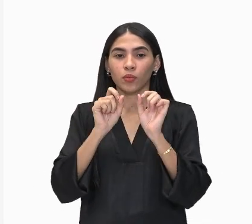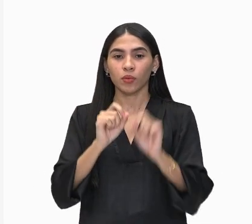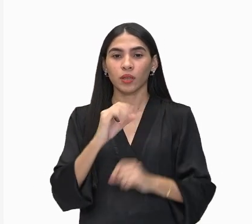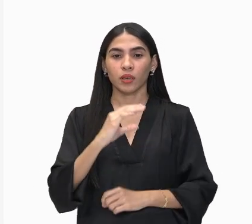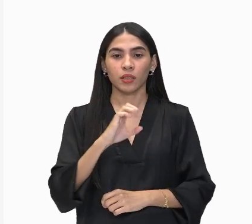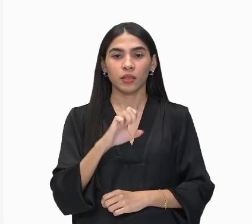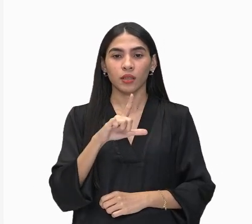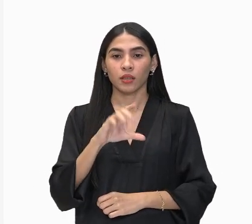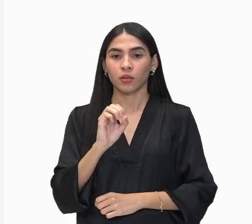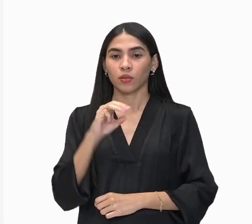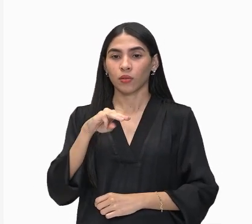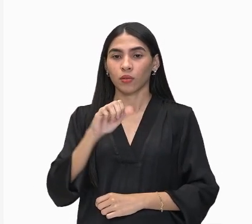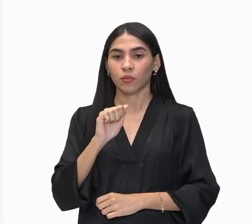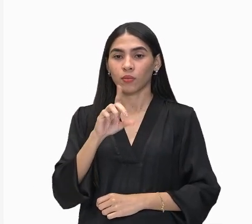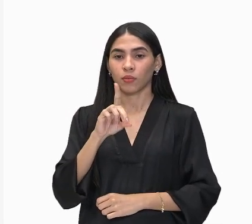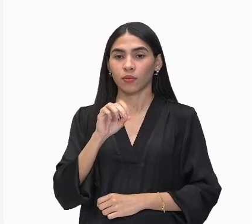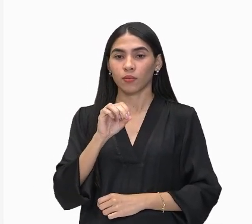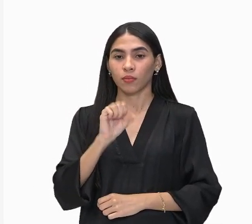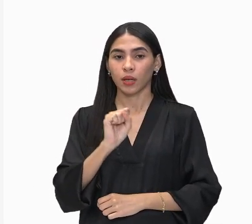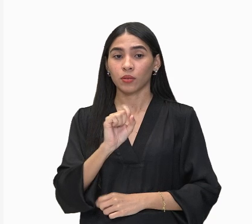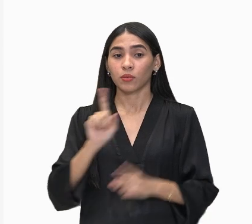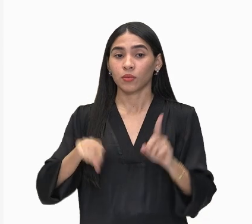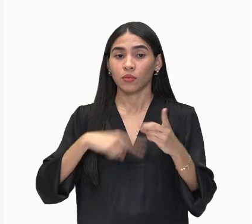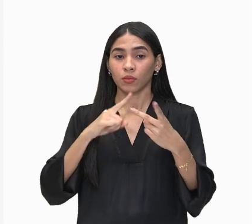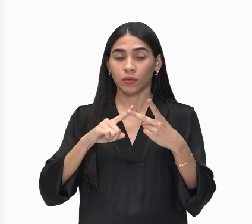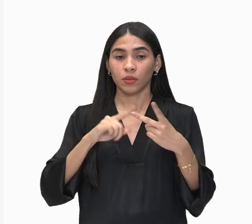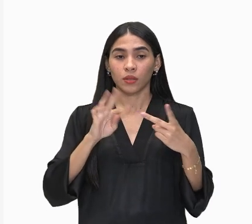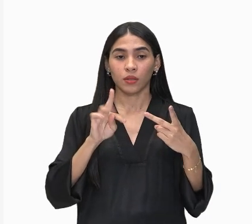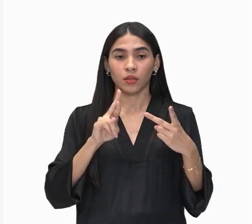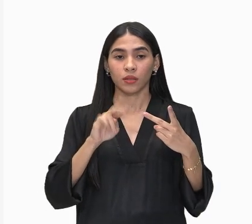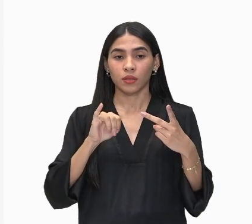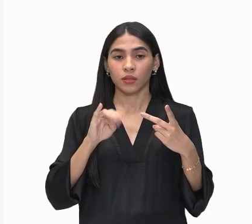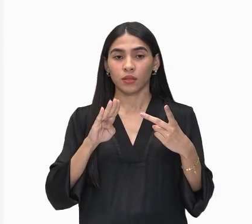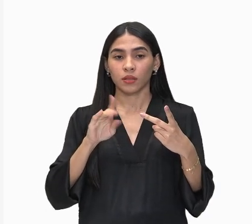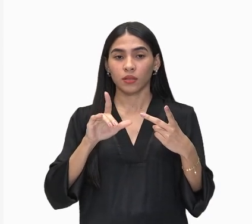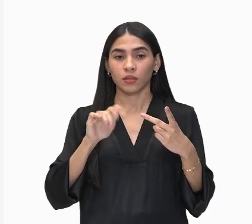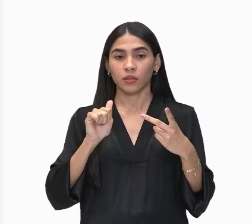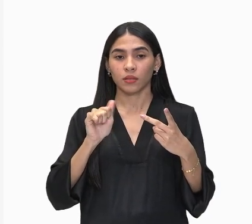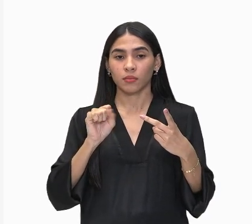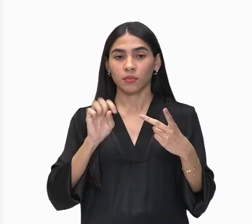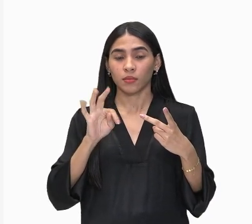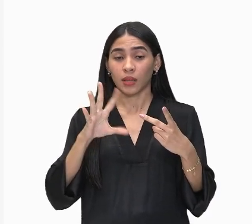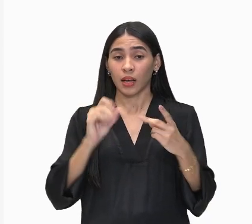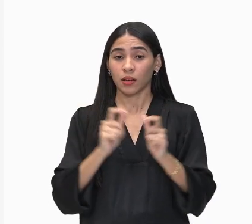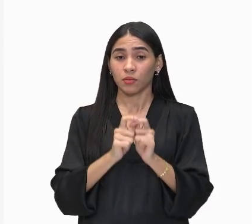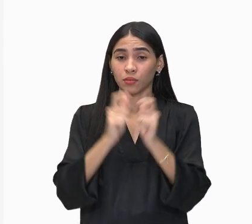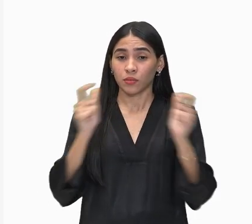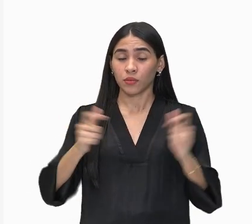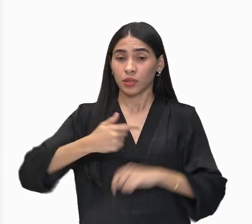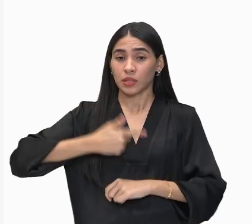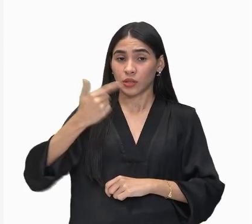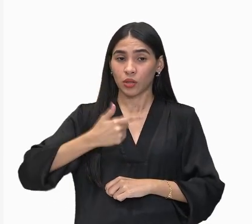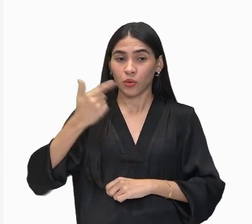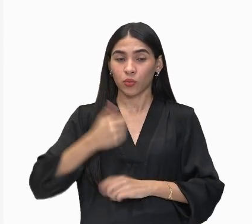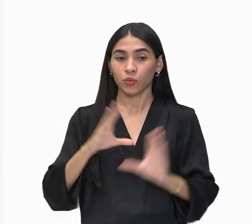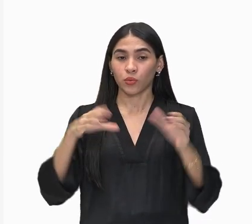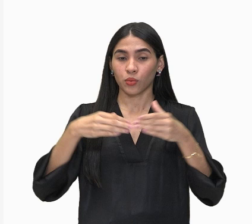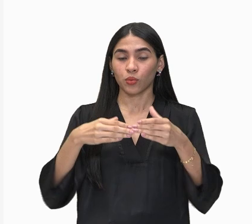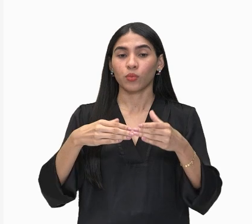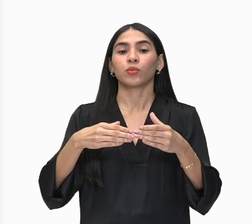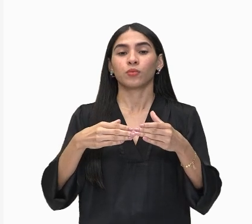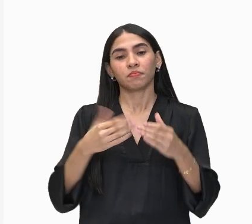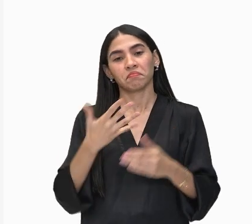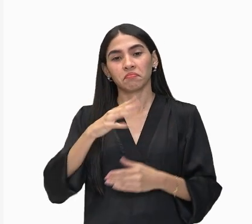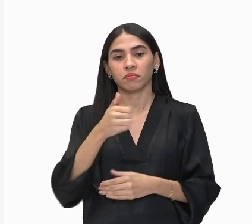com simetria bilateral. São o segundo maior filo animal em número de espécies, com cerca